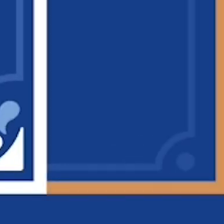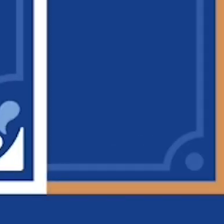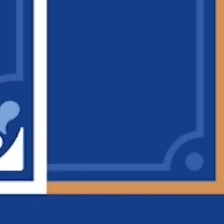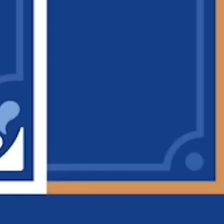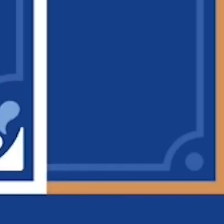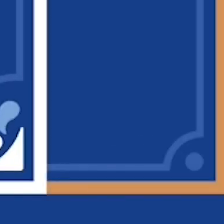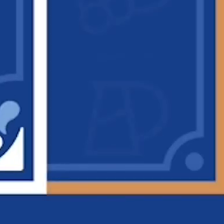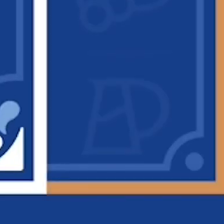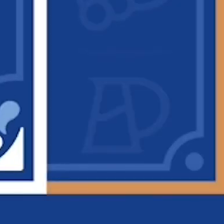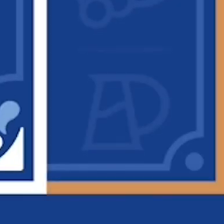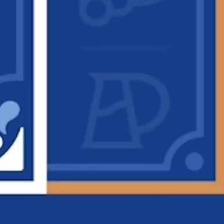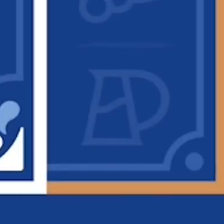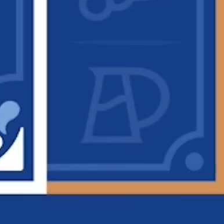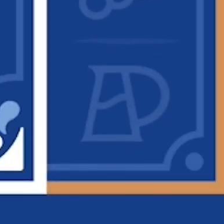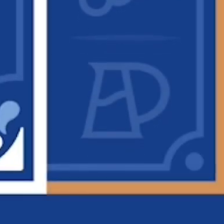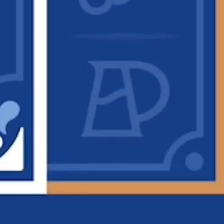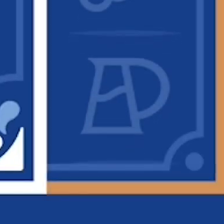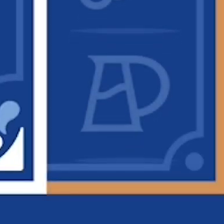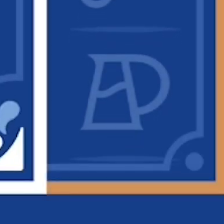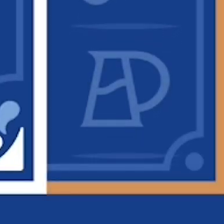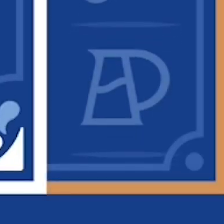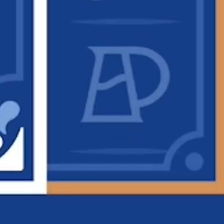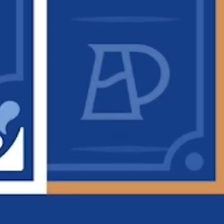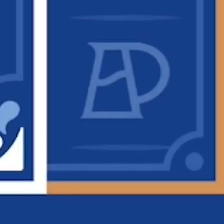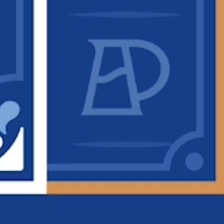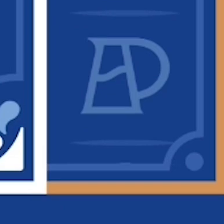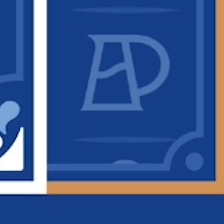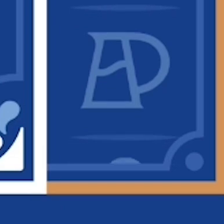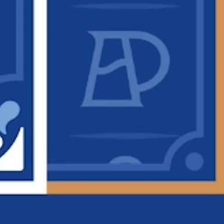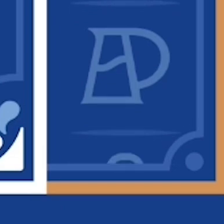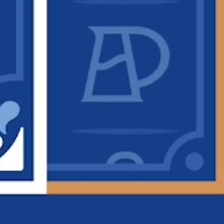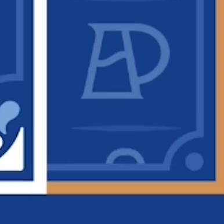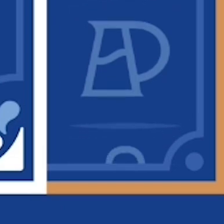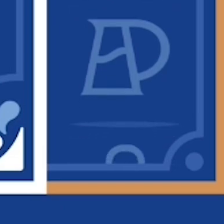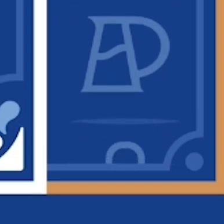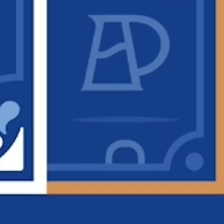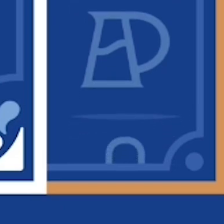Estamos de volta. E aí? Bora prosear?